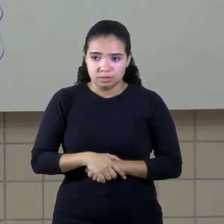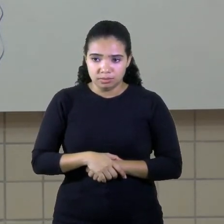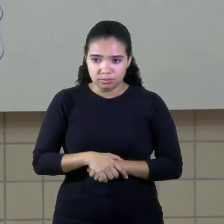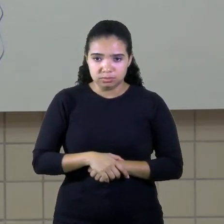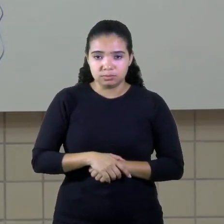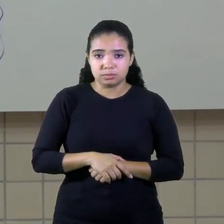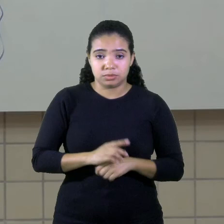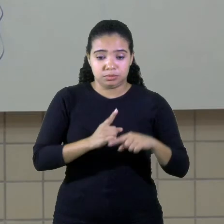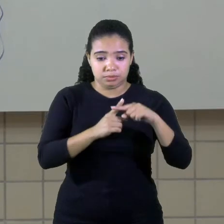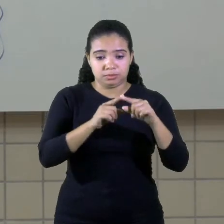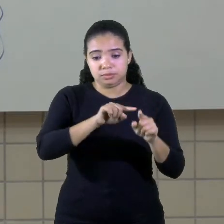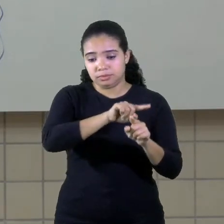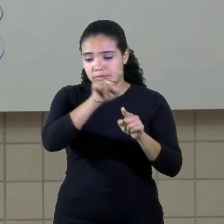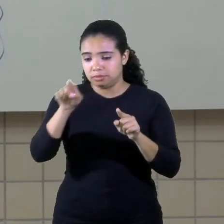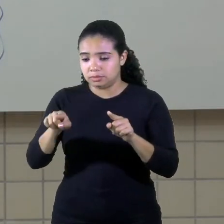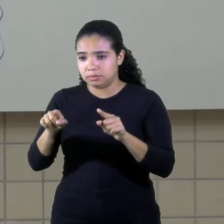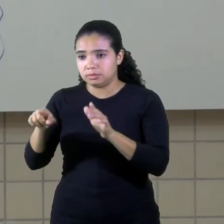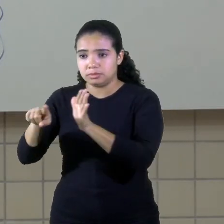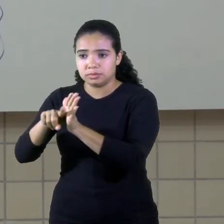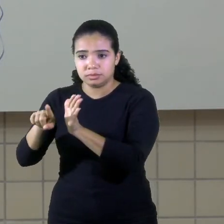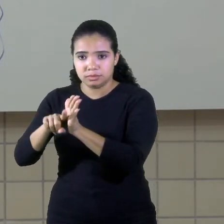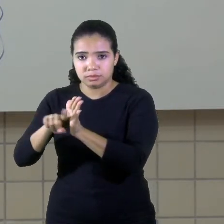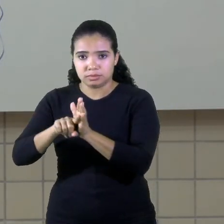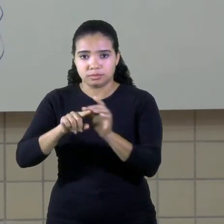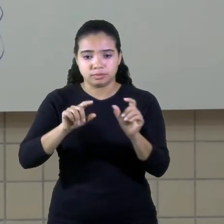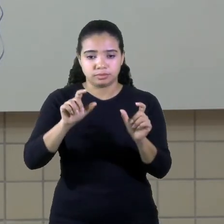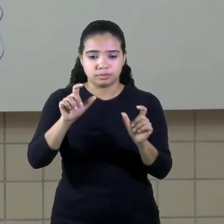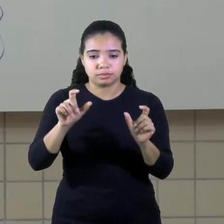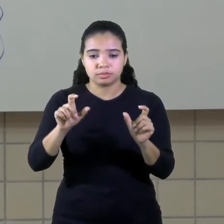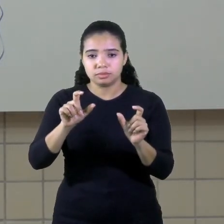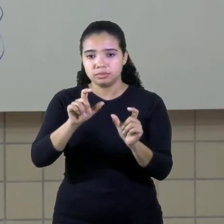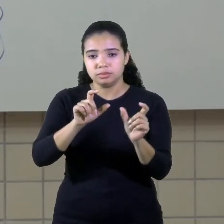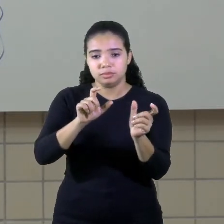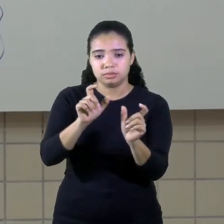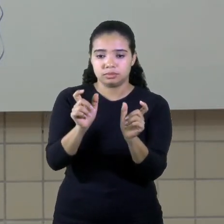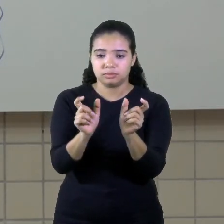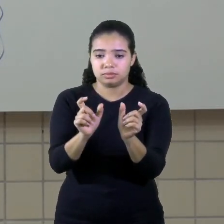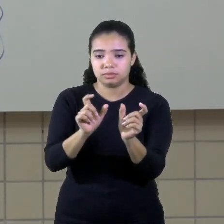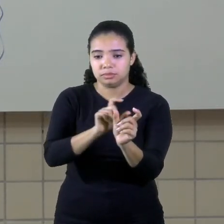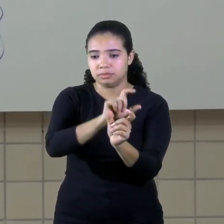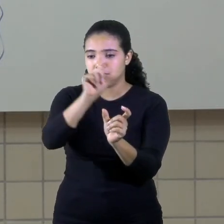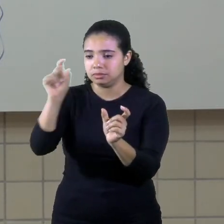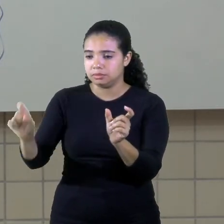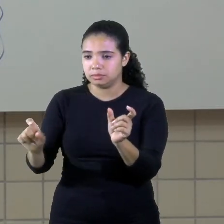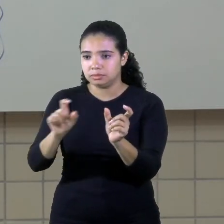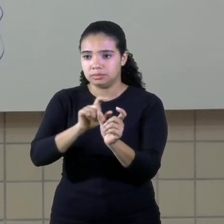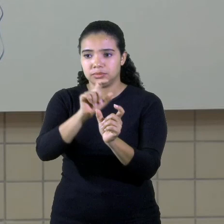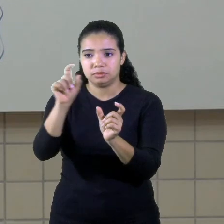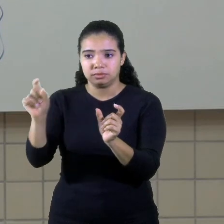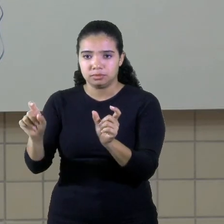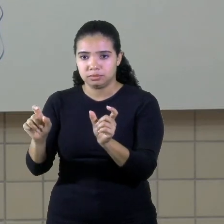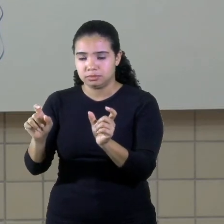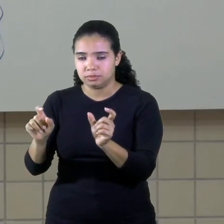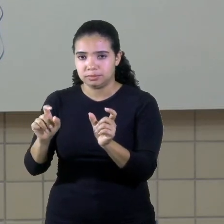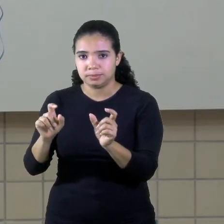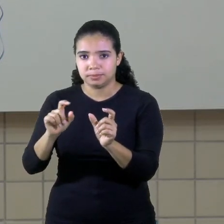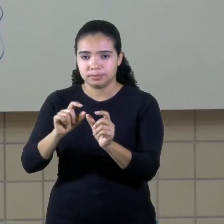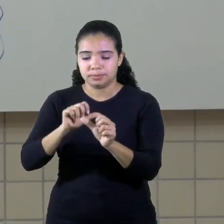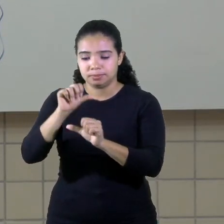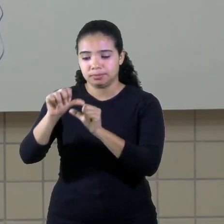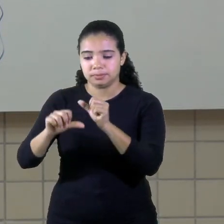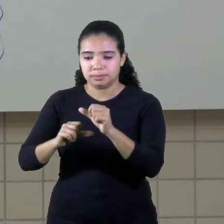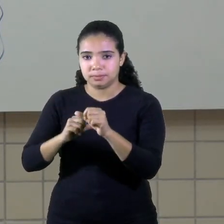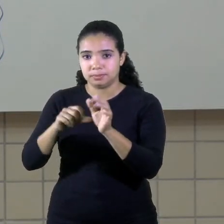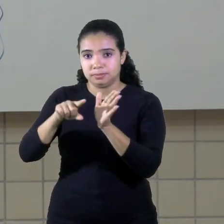lado negativo. Então eu estou fazendo a inversão de operação. Bom, se eu tinha 3x e retirei 2, me sobra